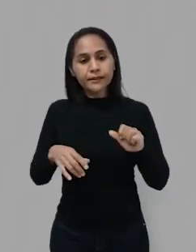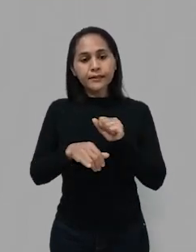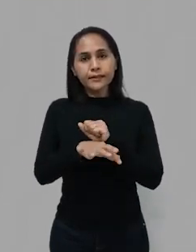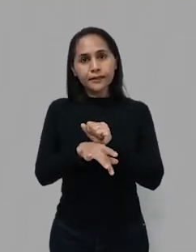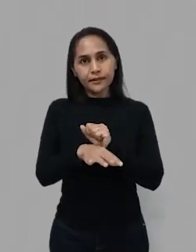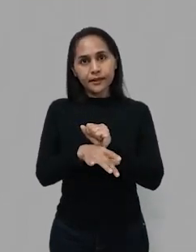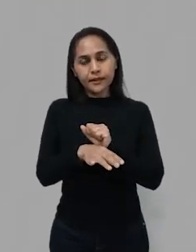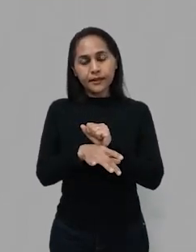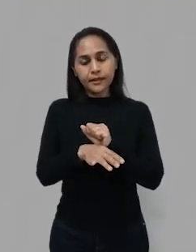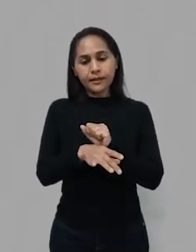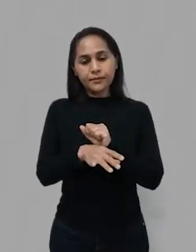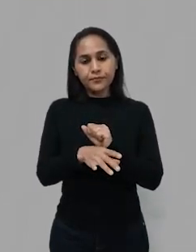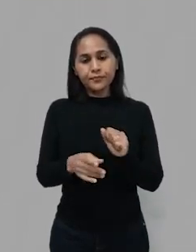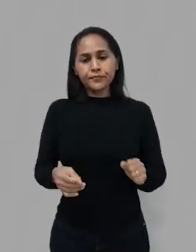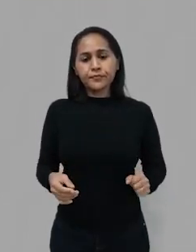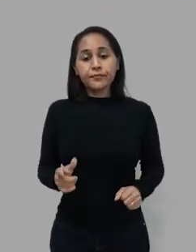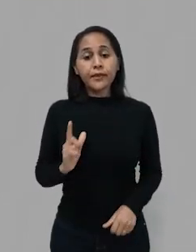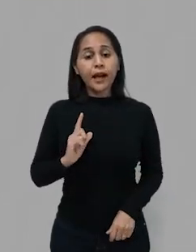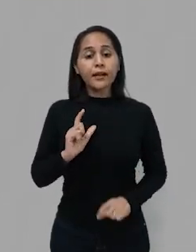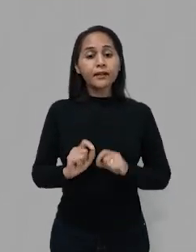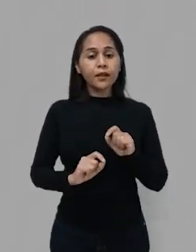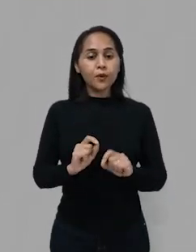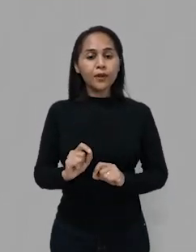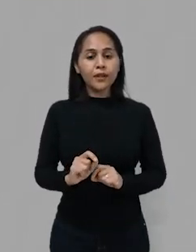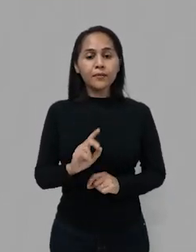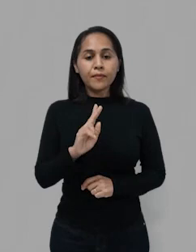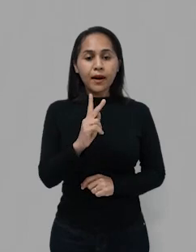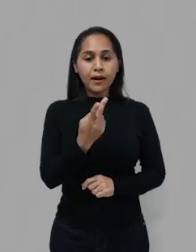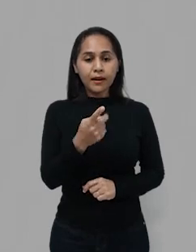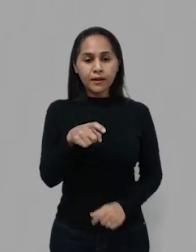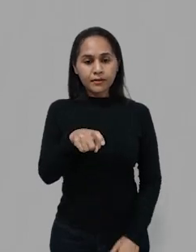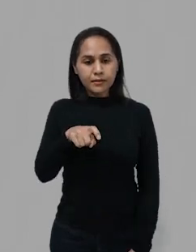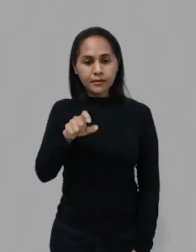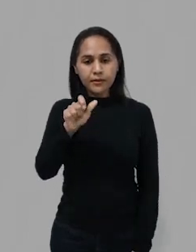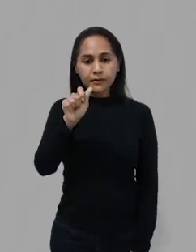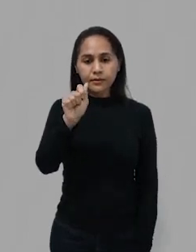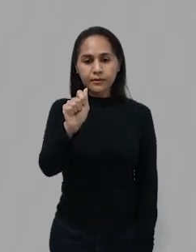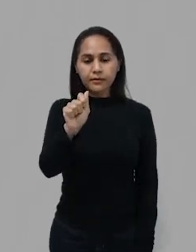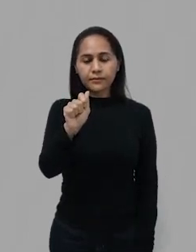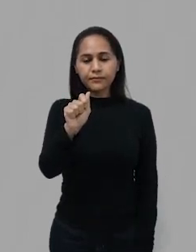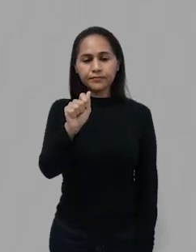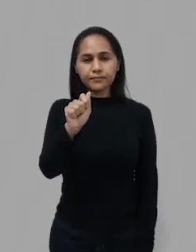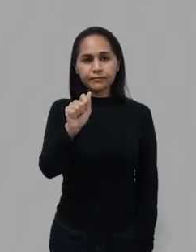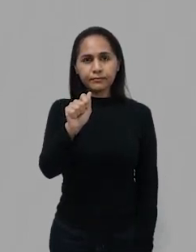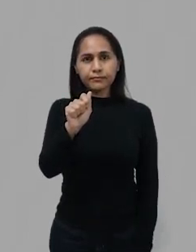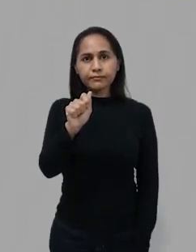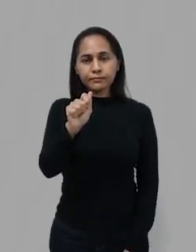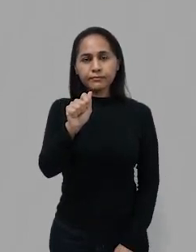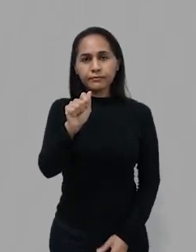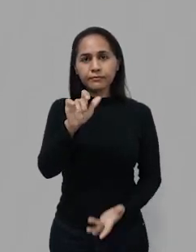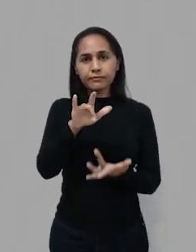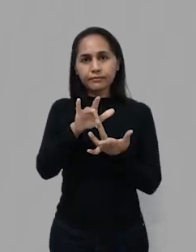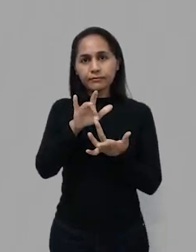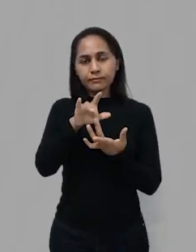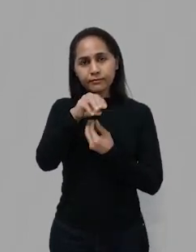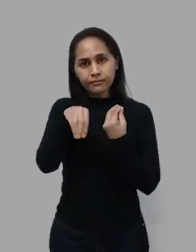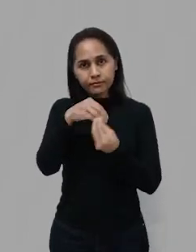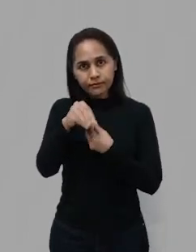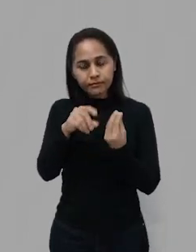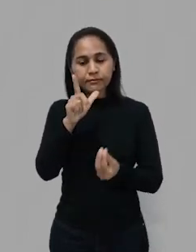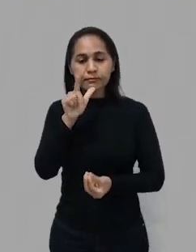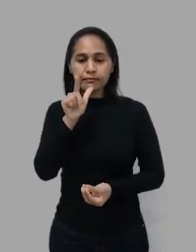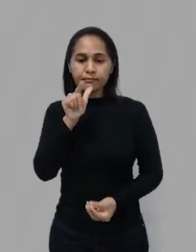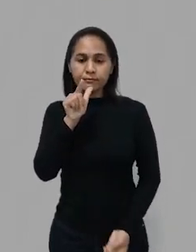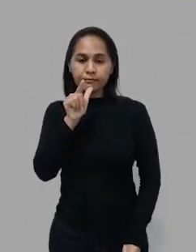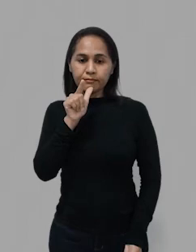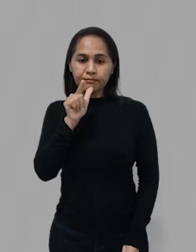Então, genericamente, nós temos o HXA, certo? Dissolvido em água, que vai gerar